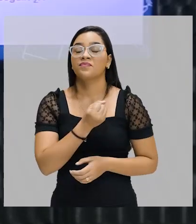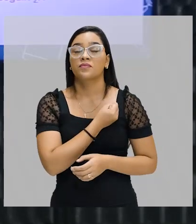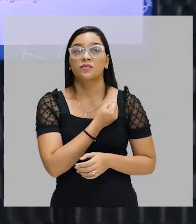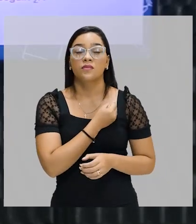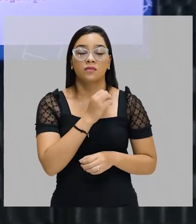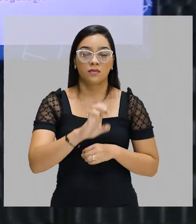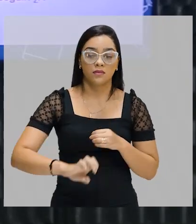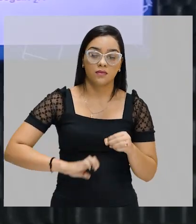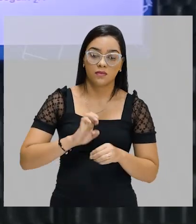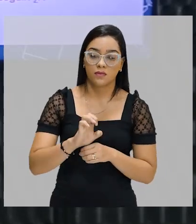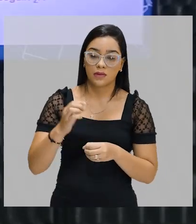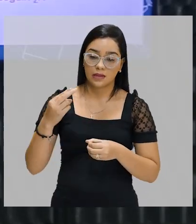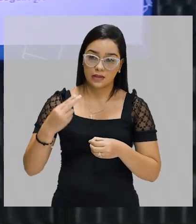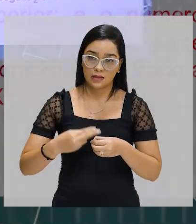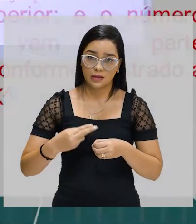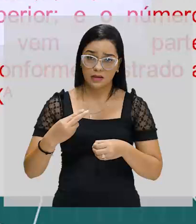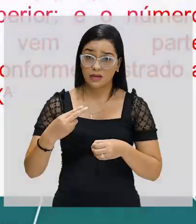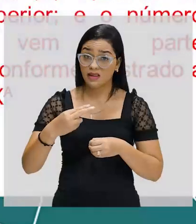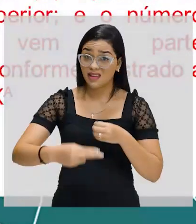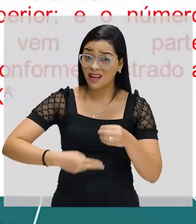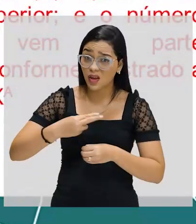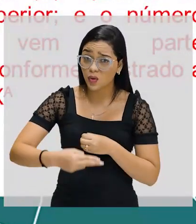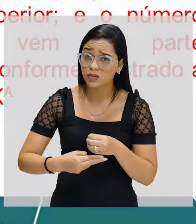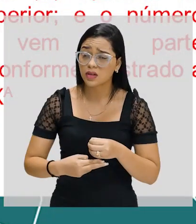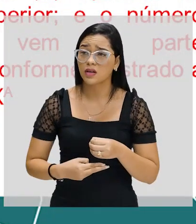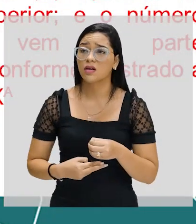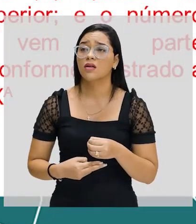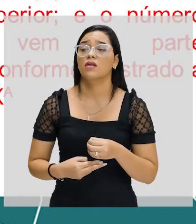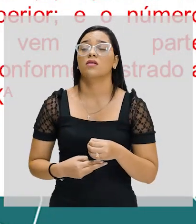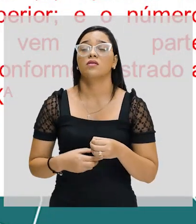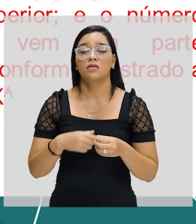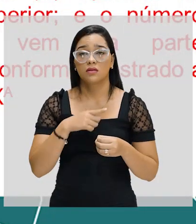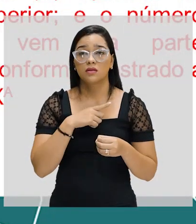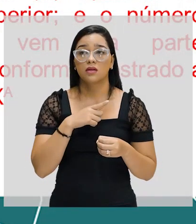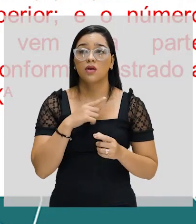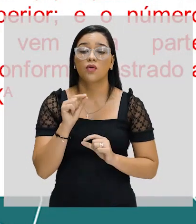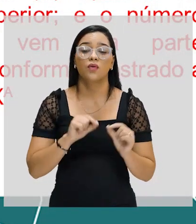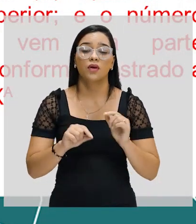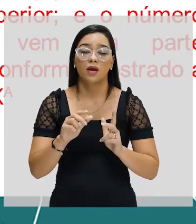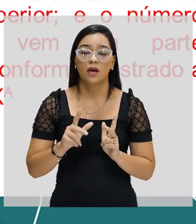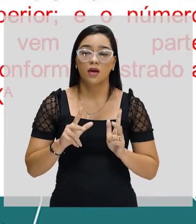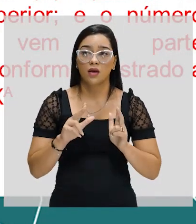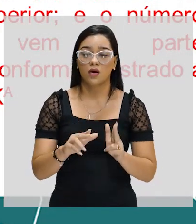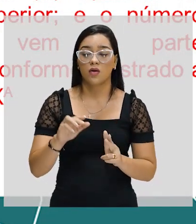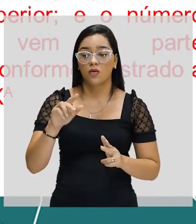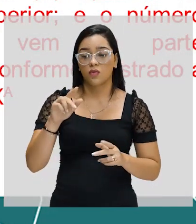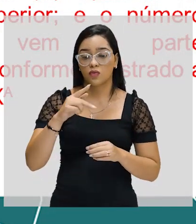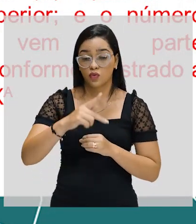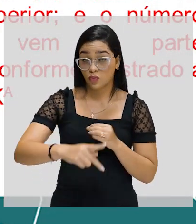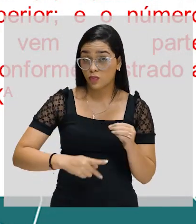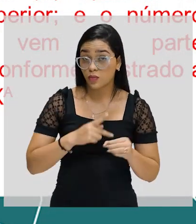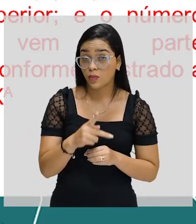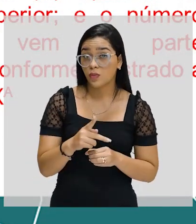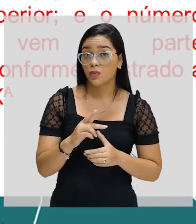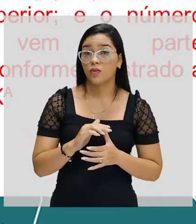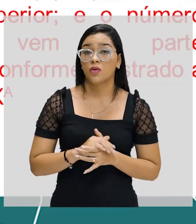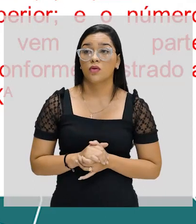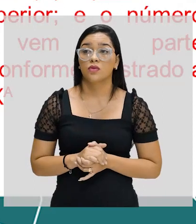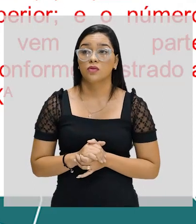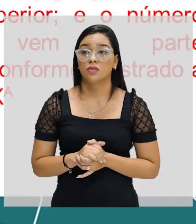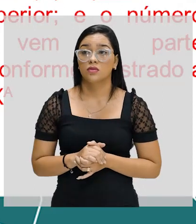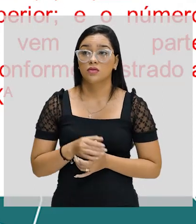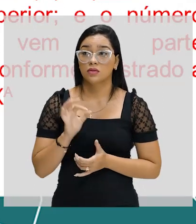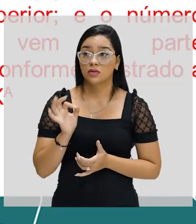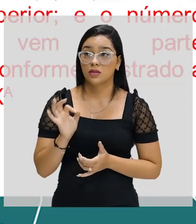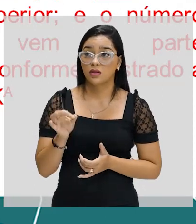uma partícula neutra, tá ok? Para uma partícula neutra, ele vai ser igual ao número de prótons,